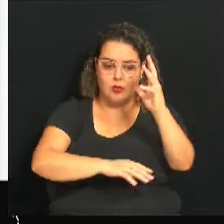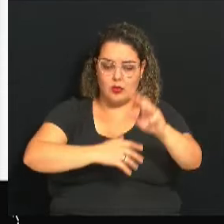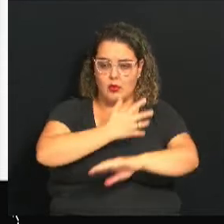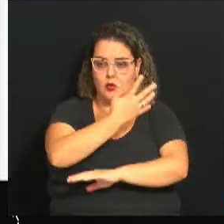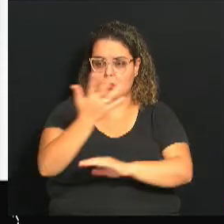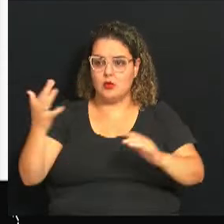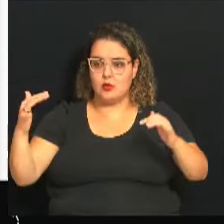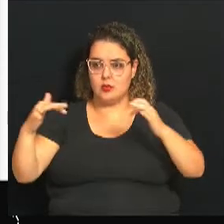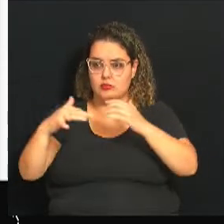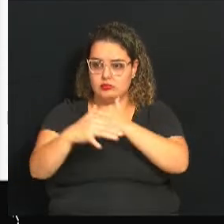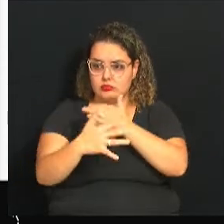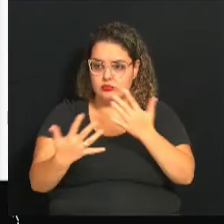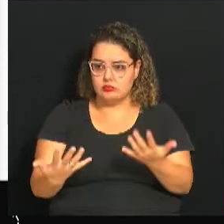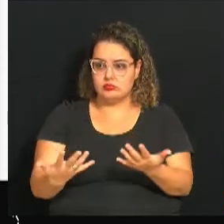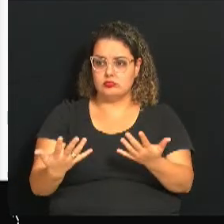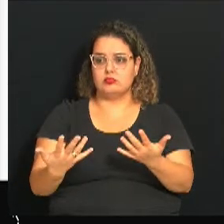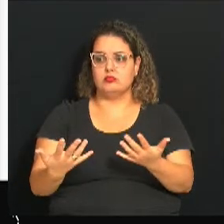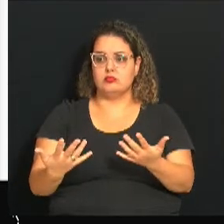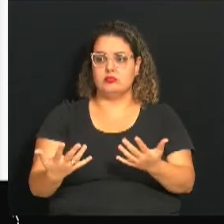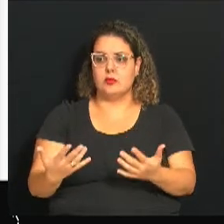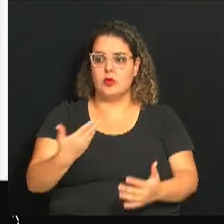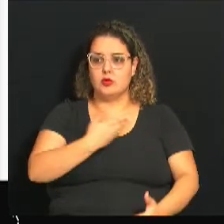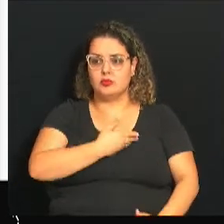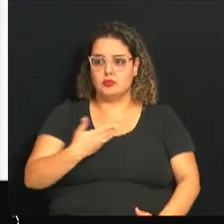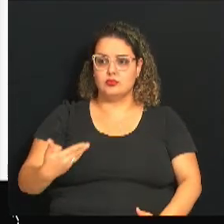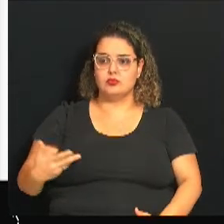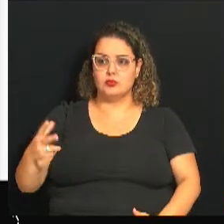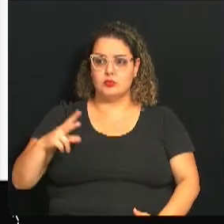e também da iniciativa privada, a